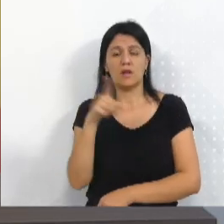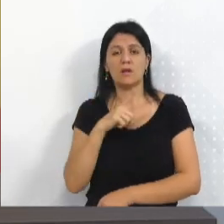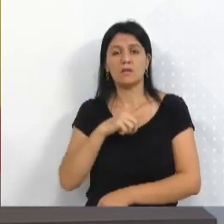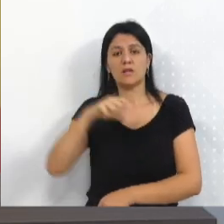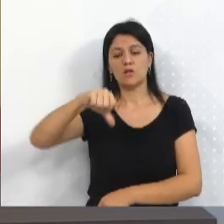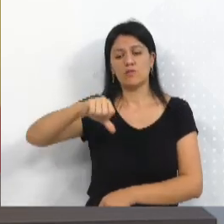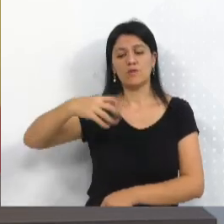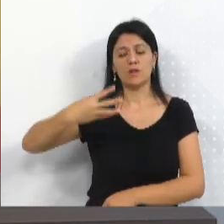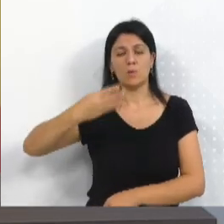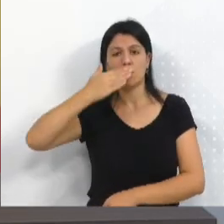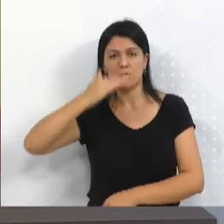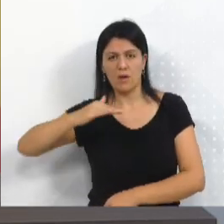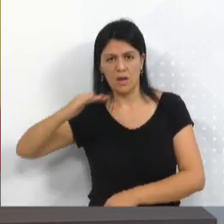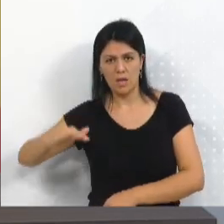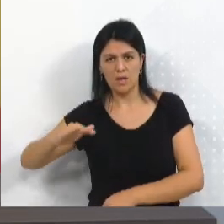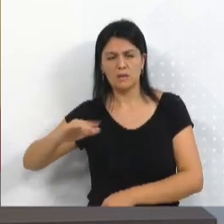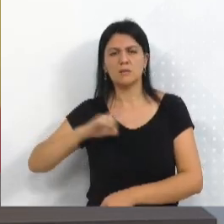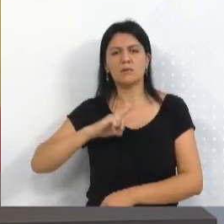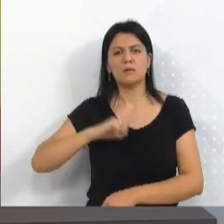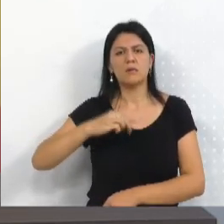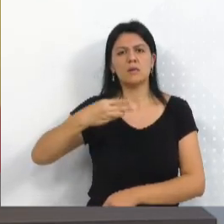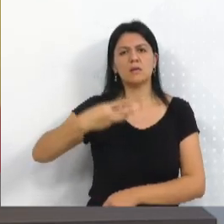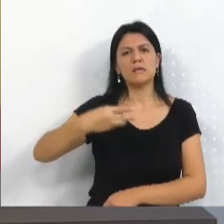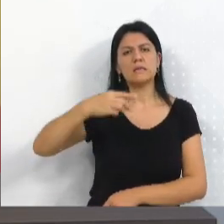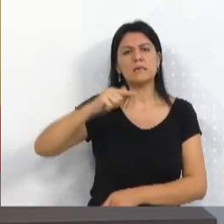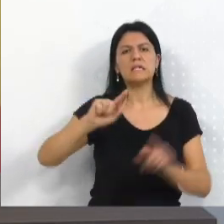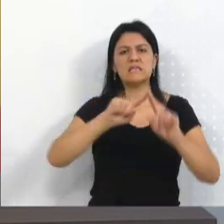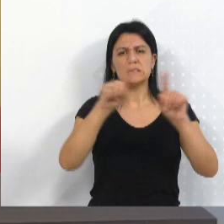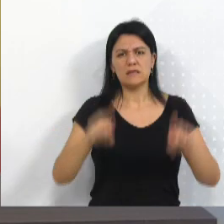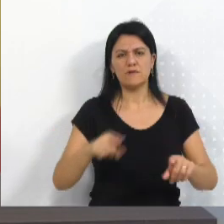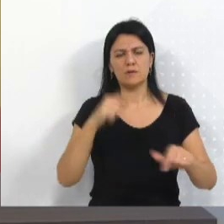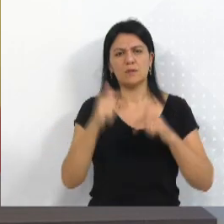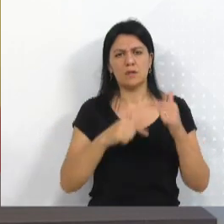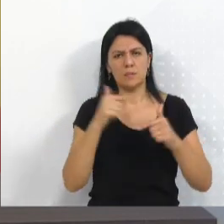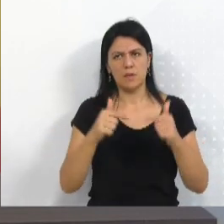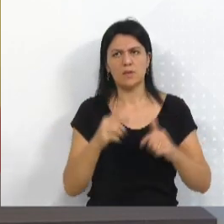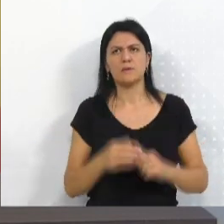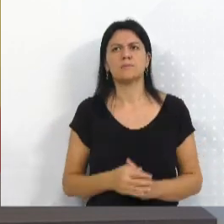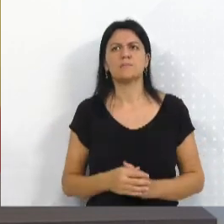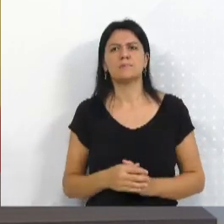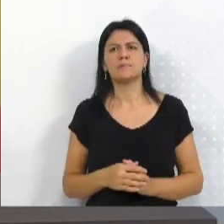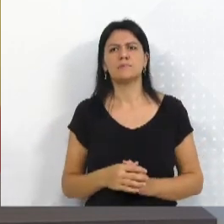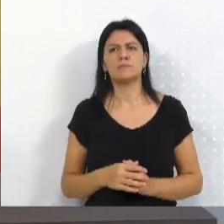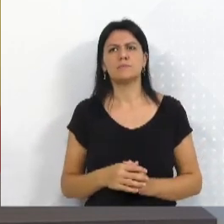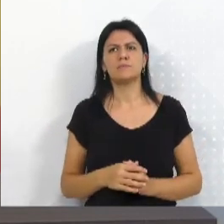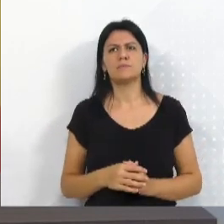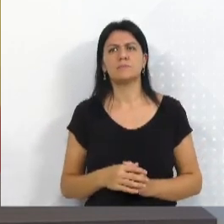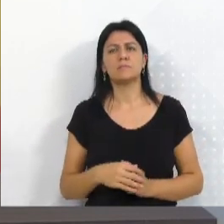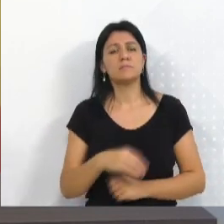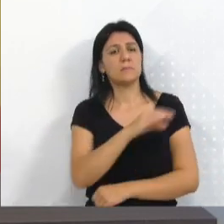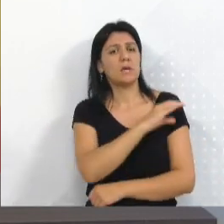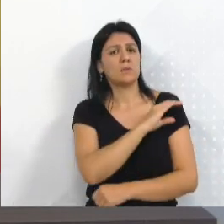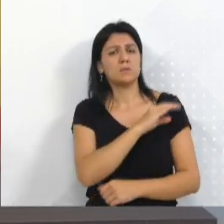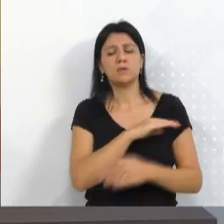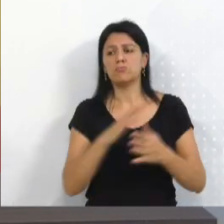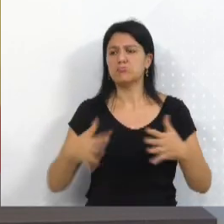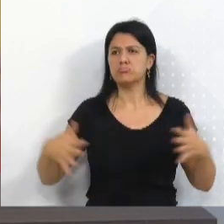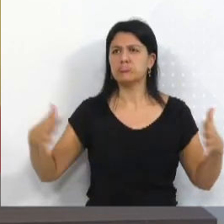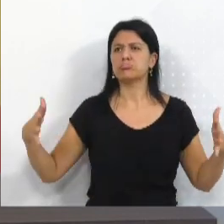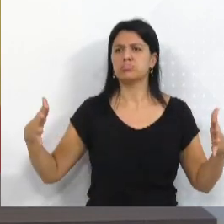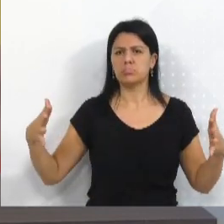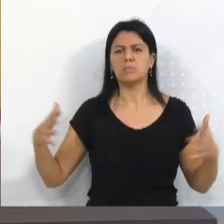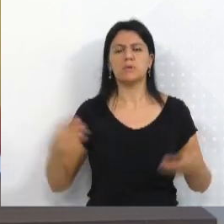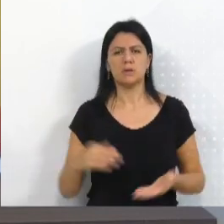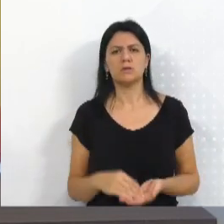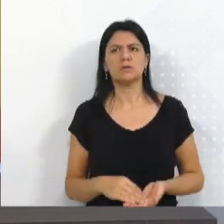ele tem 37 servidores Eu sei até bem espaçoso Ele tem